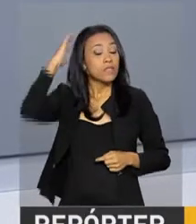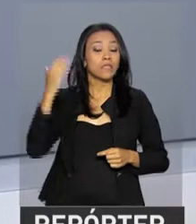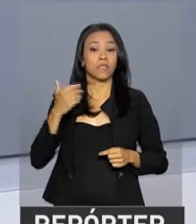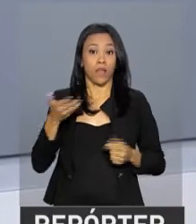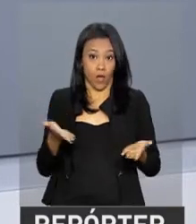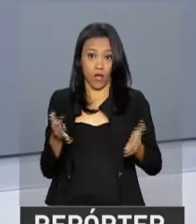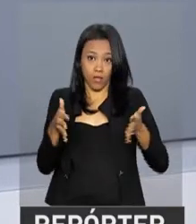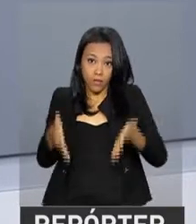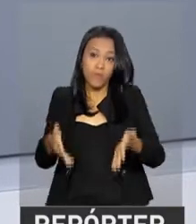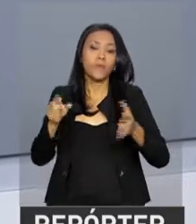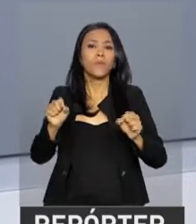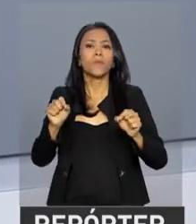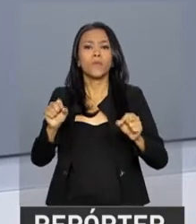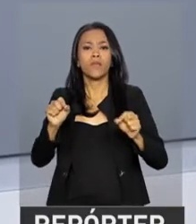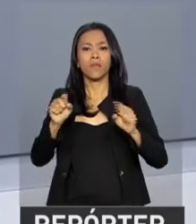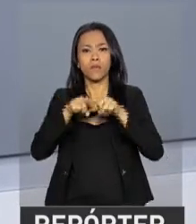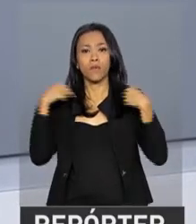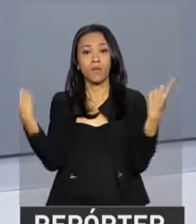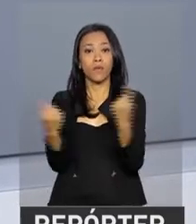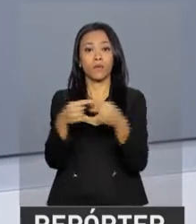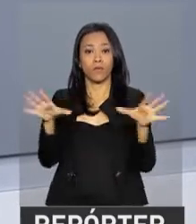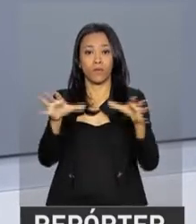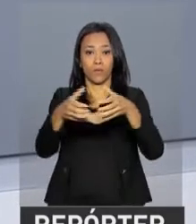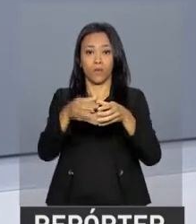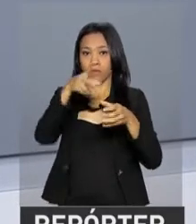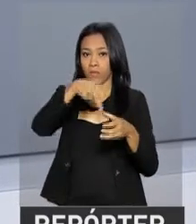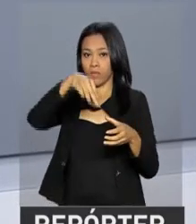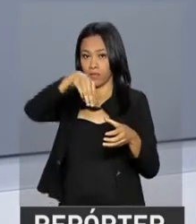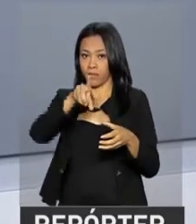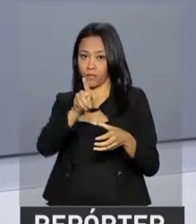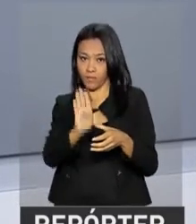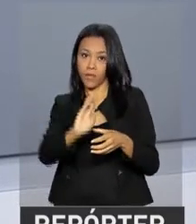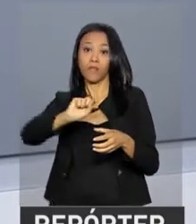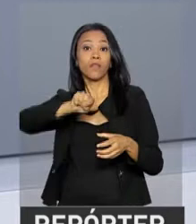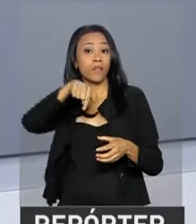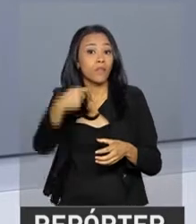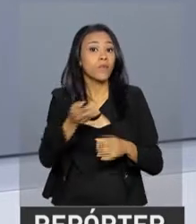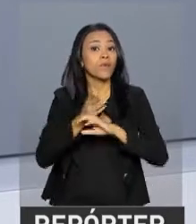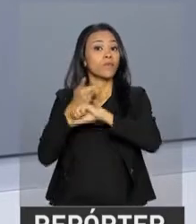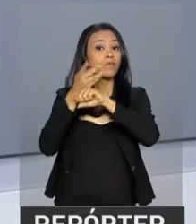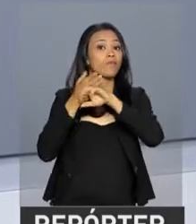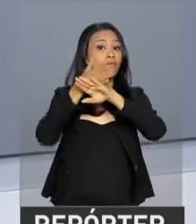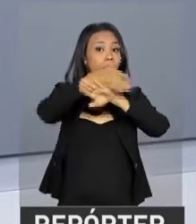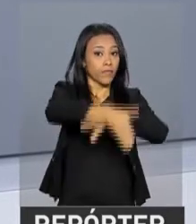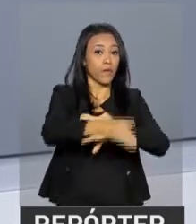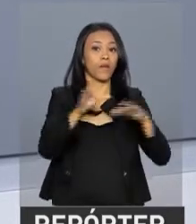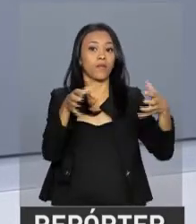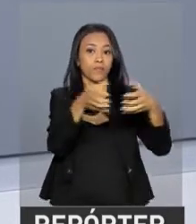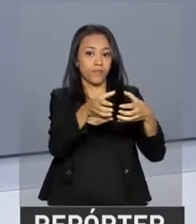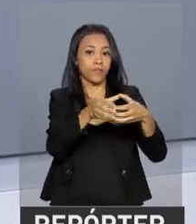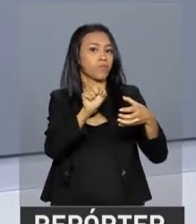da convenção nacional extraordinária do pmdb pp depois ele vai até a sede da agência brasileira de inteligência abin